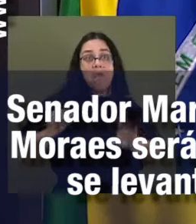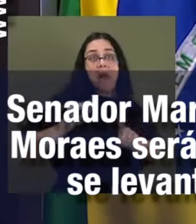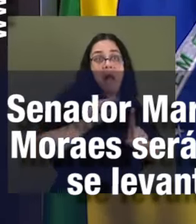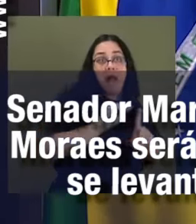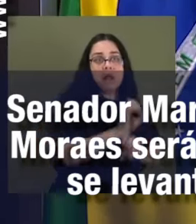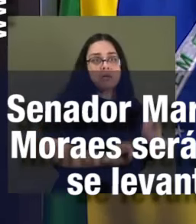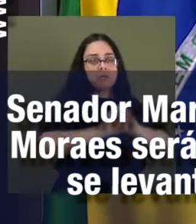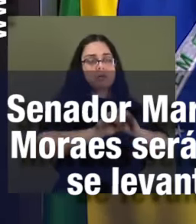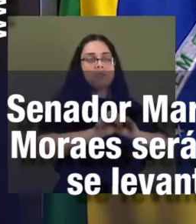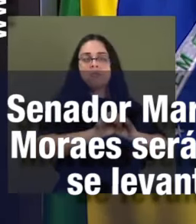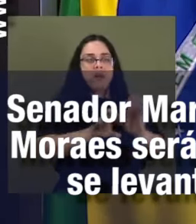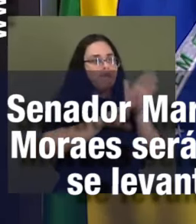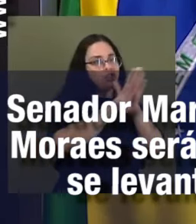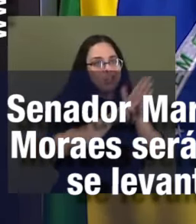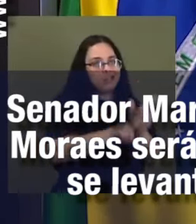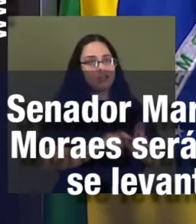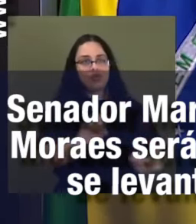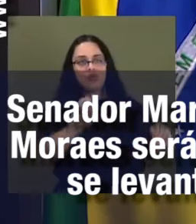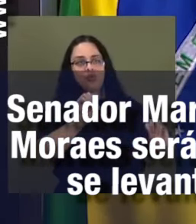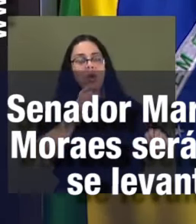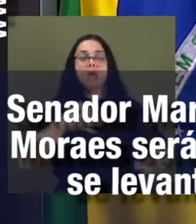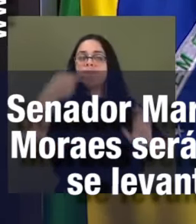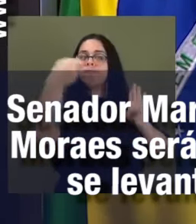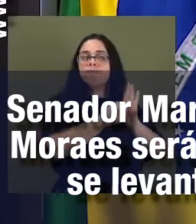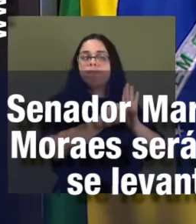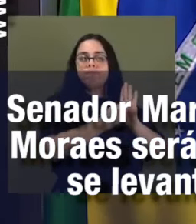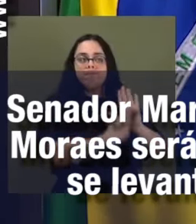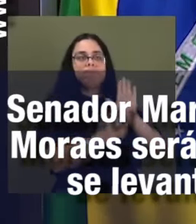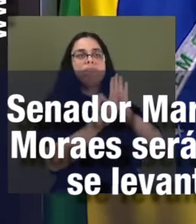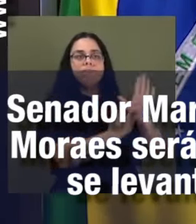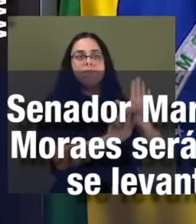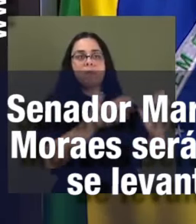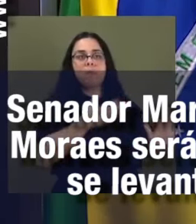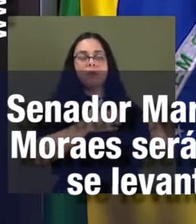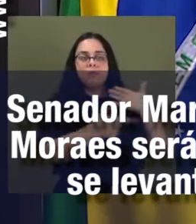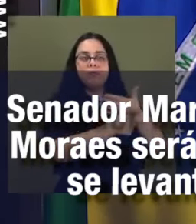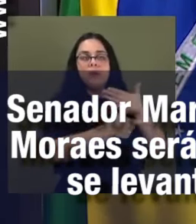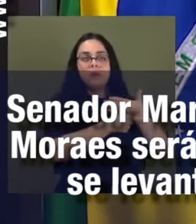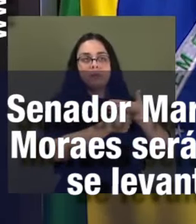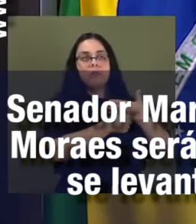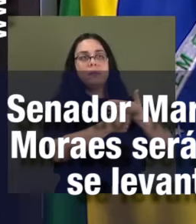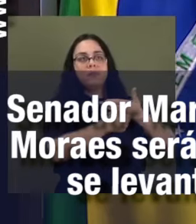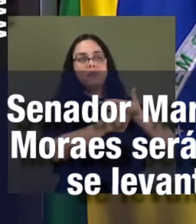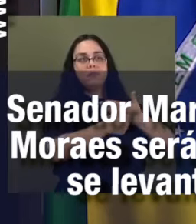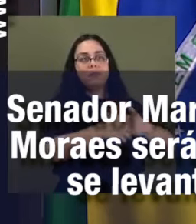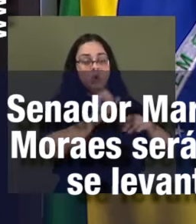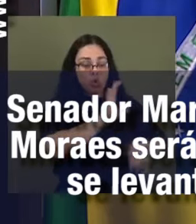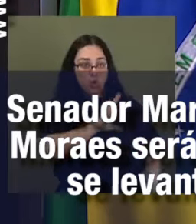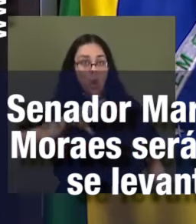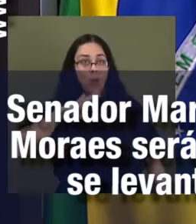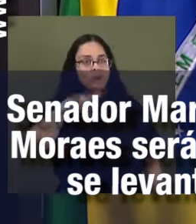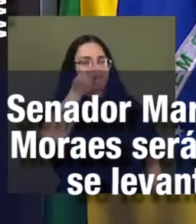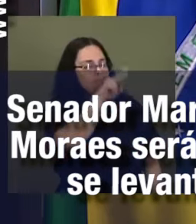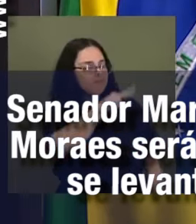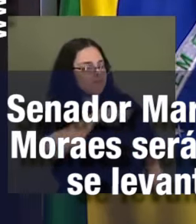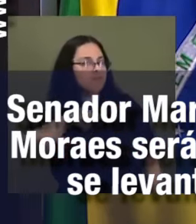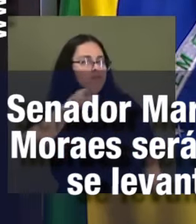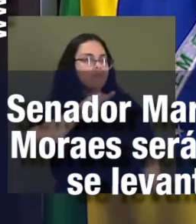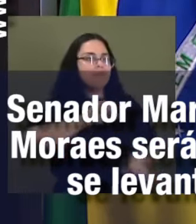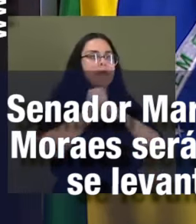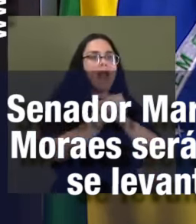nenhuma investigação, houve o meu cumprimento da minha função, não só na comissão de fiscalização das